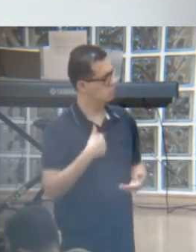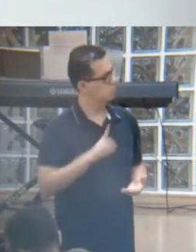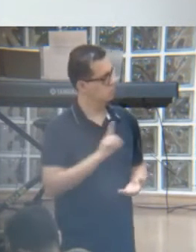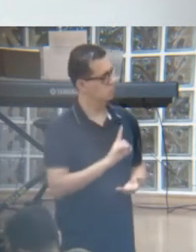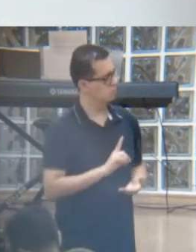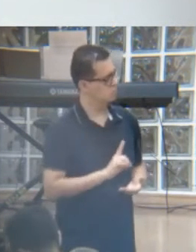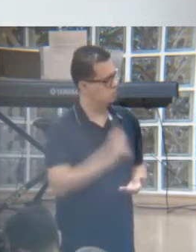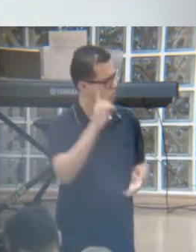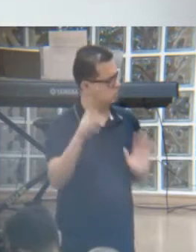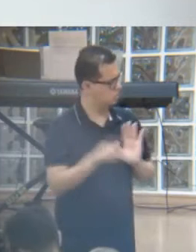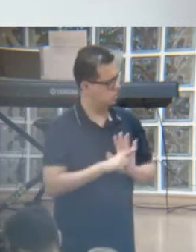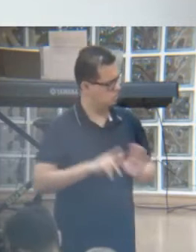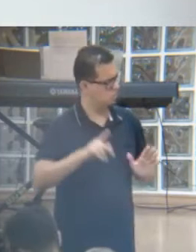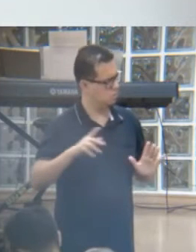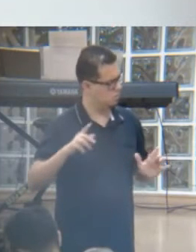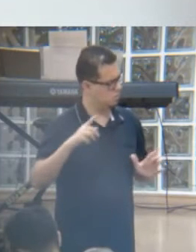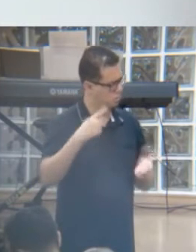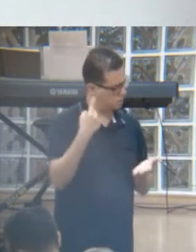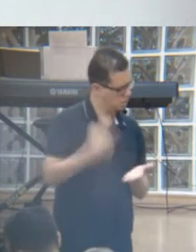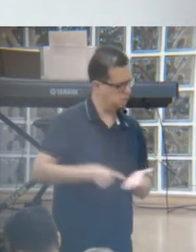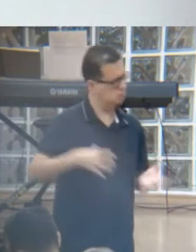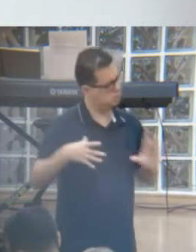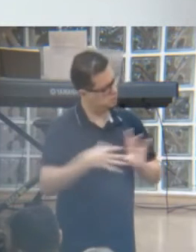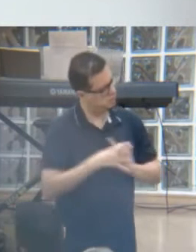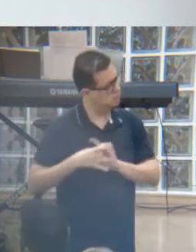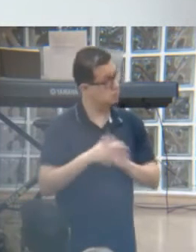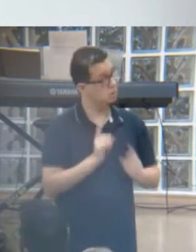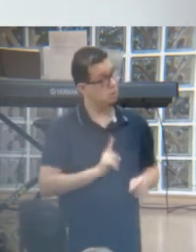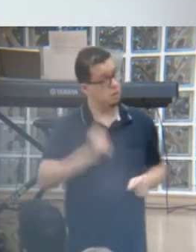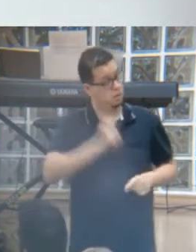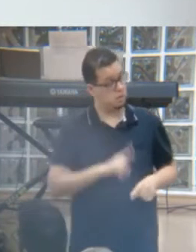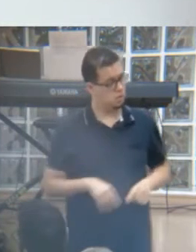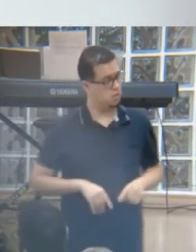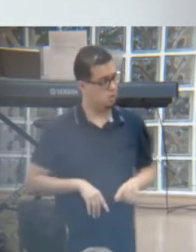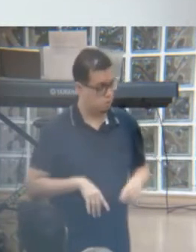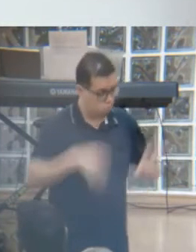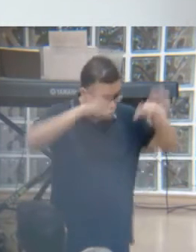firmou aliança com o seu povo, ele que é o dono da chuva,